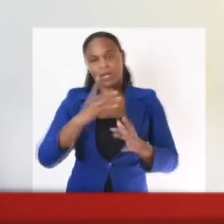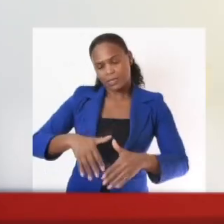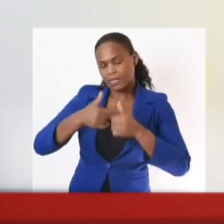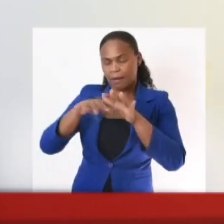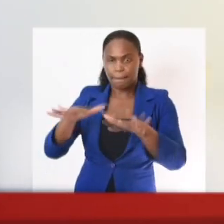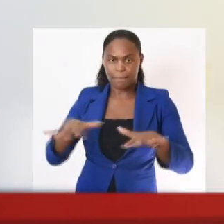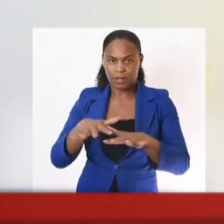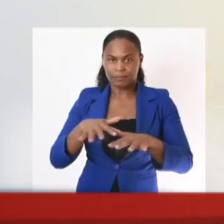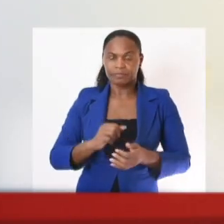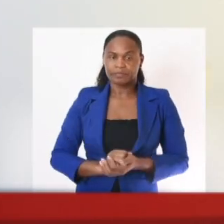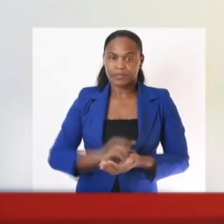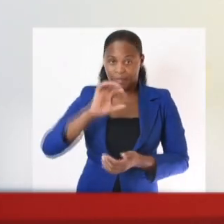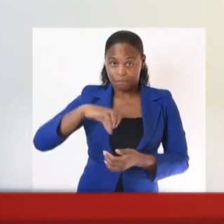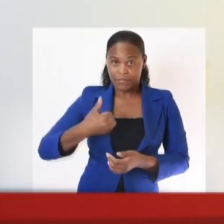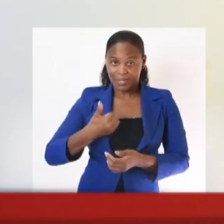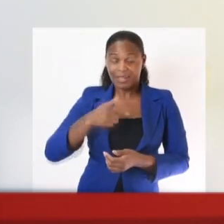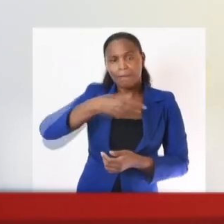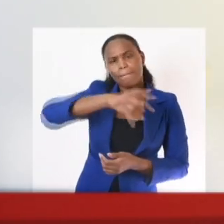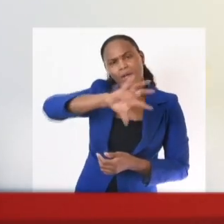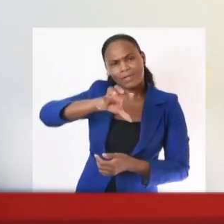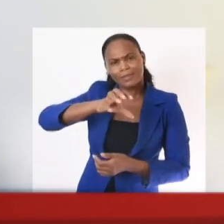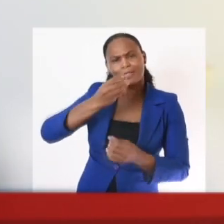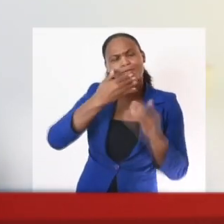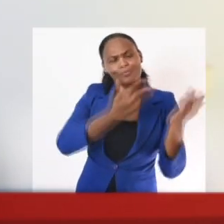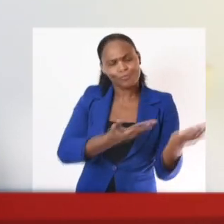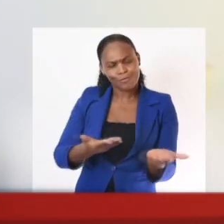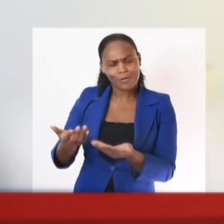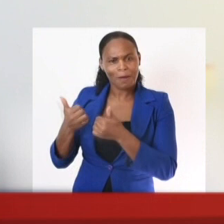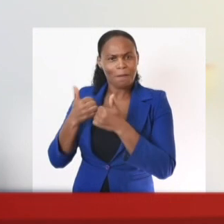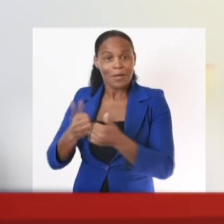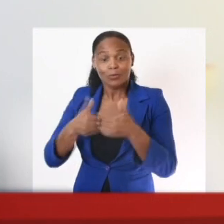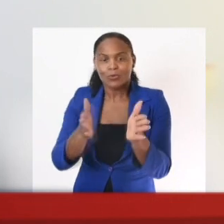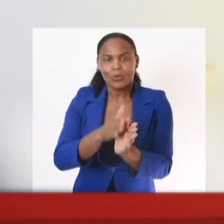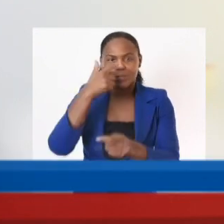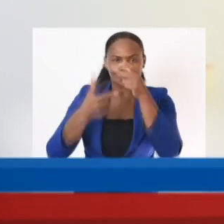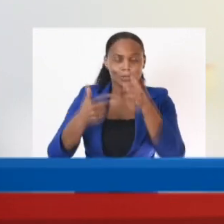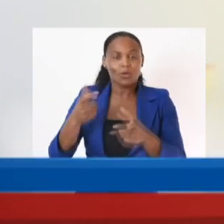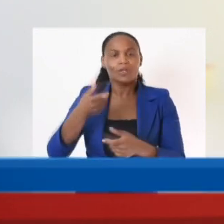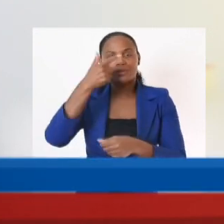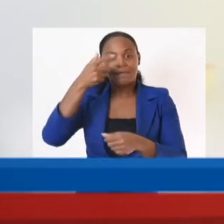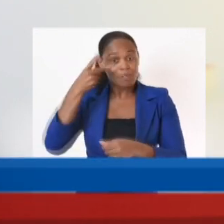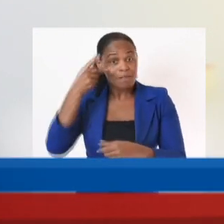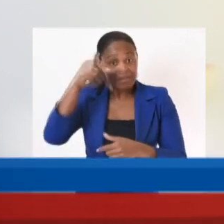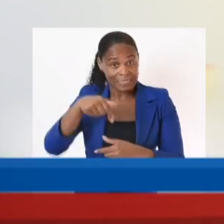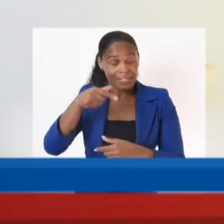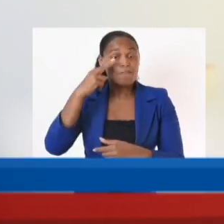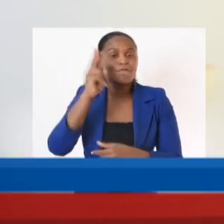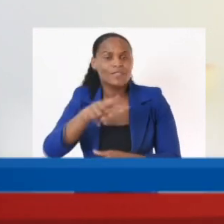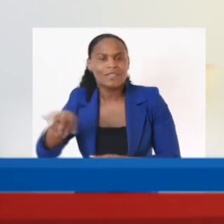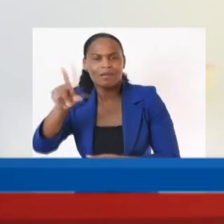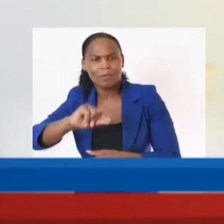particular na cidade da praia Cabo Verde e a terra demora pesa e todos os seus cidadãos e visitantes